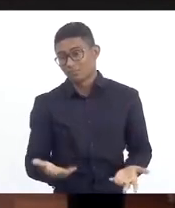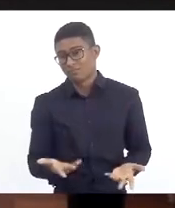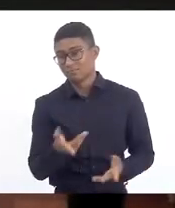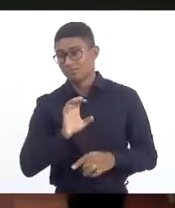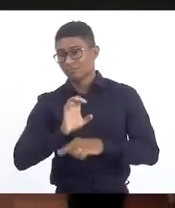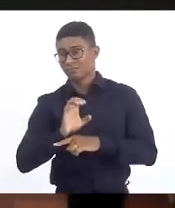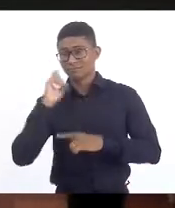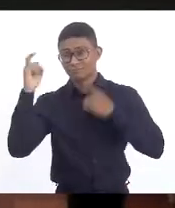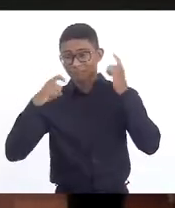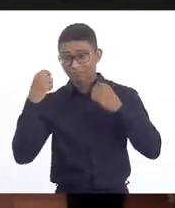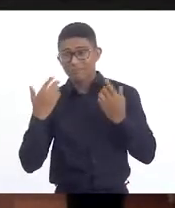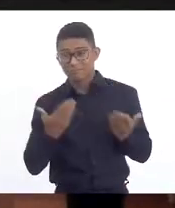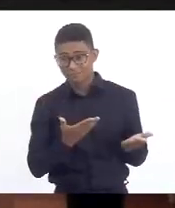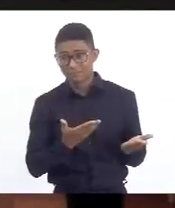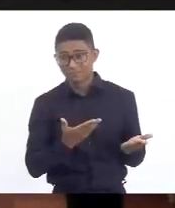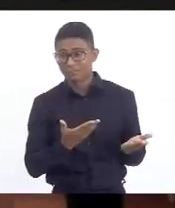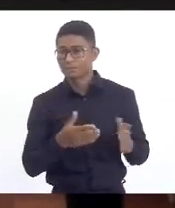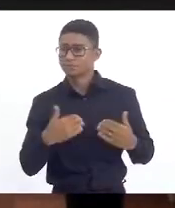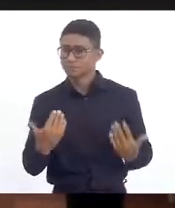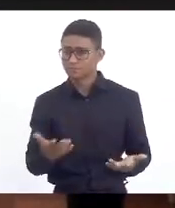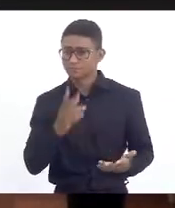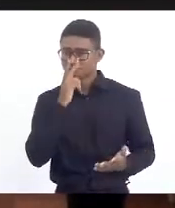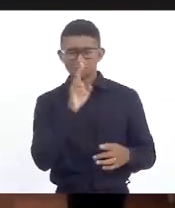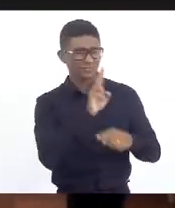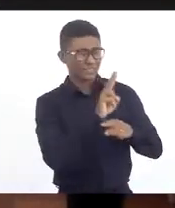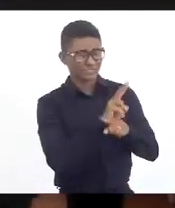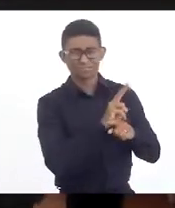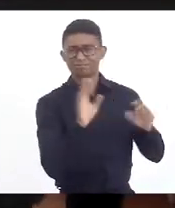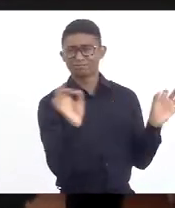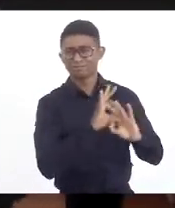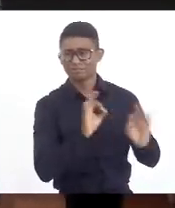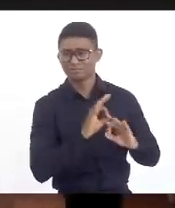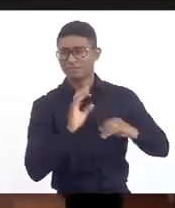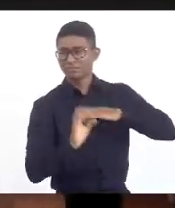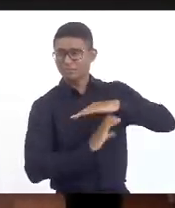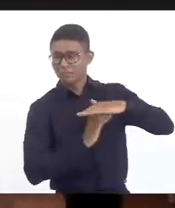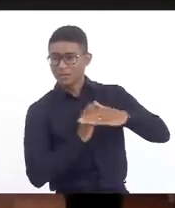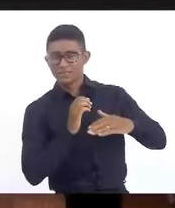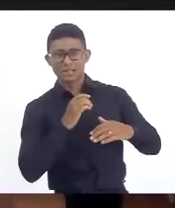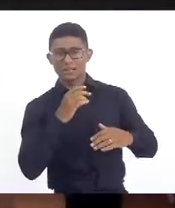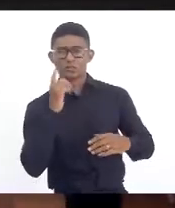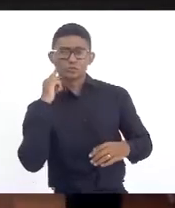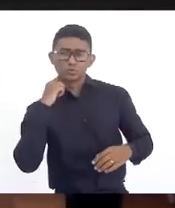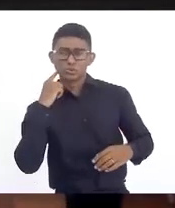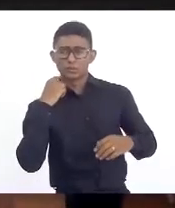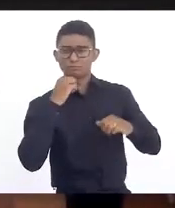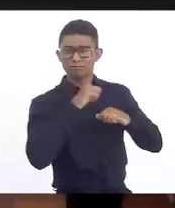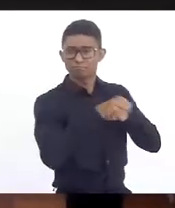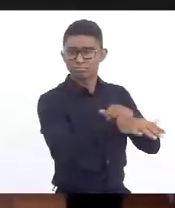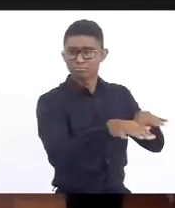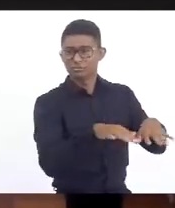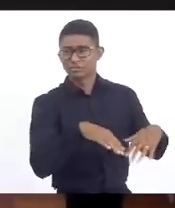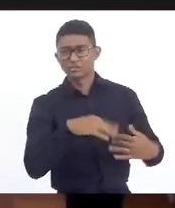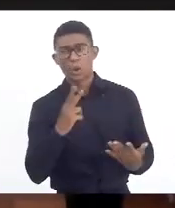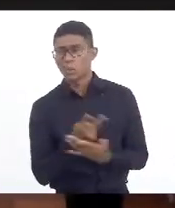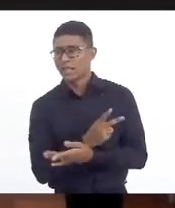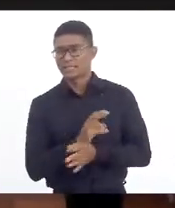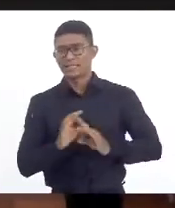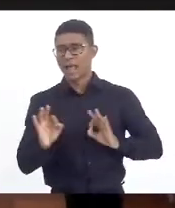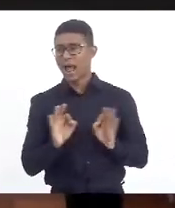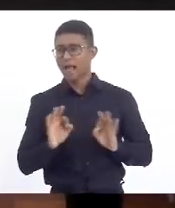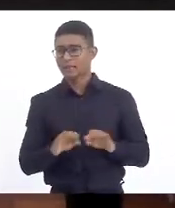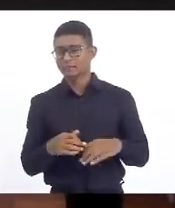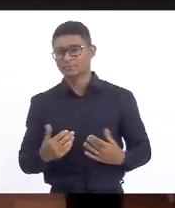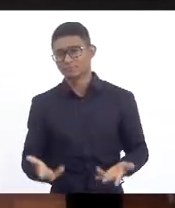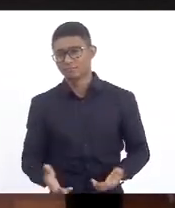Uma fiscalização ineficiente, as empresas poluem, nada acontece, e vamos falar de dinheiro para resolver um dia, quem